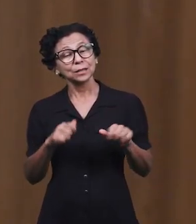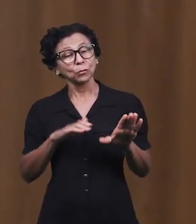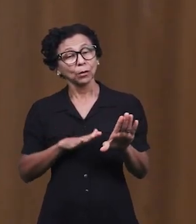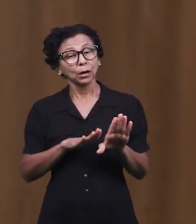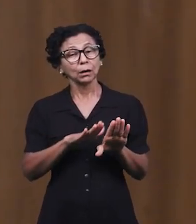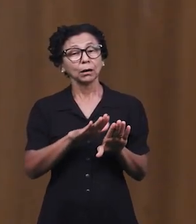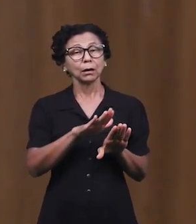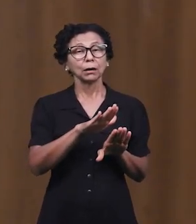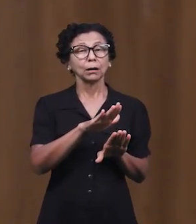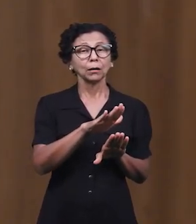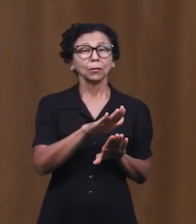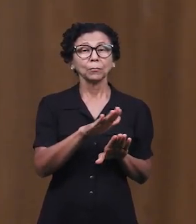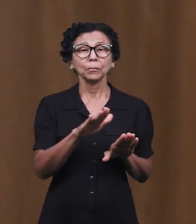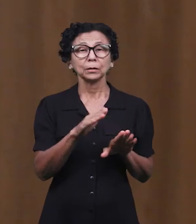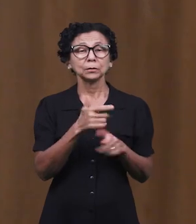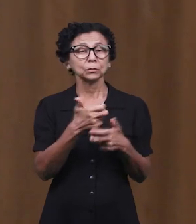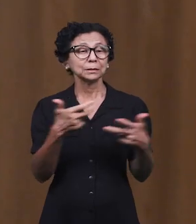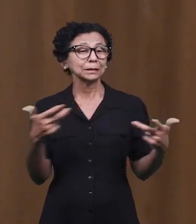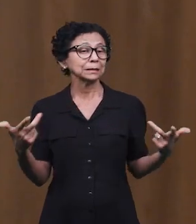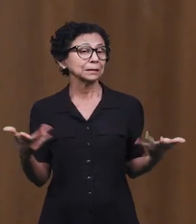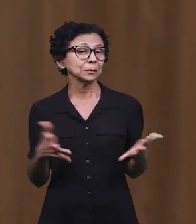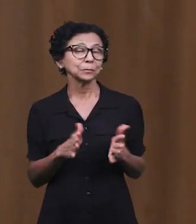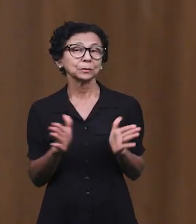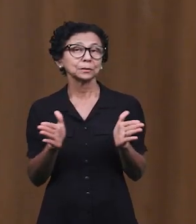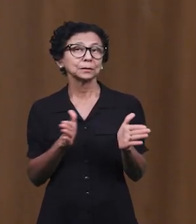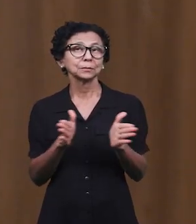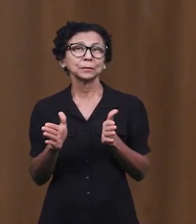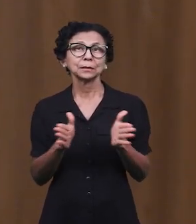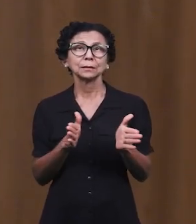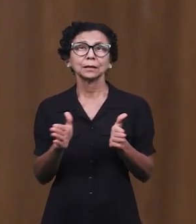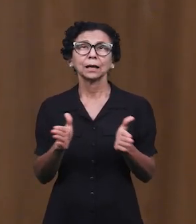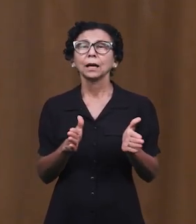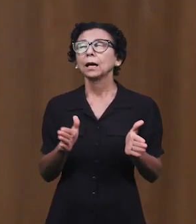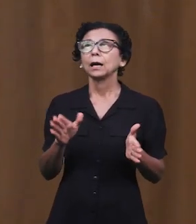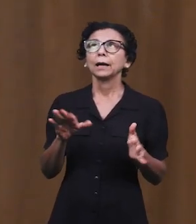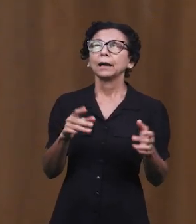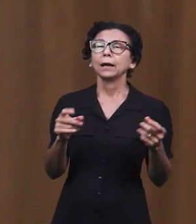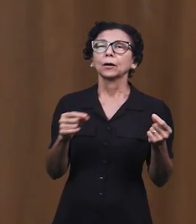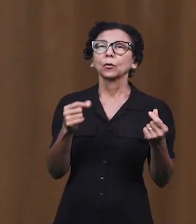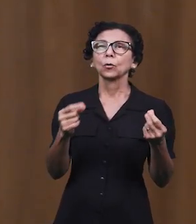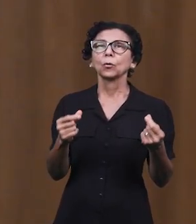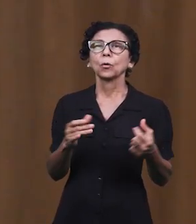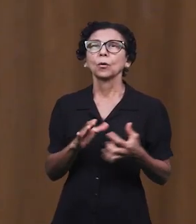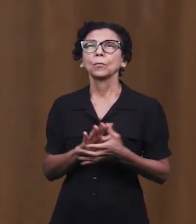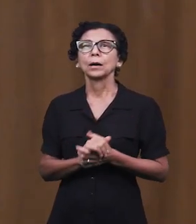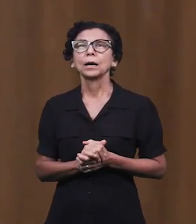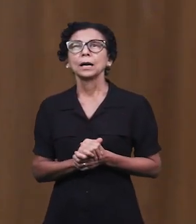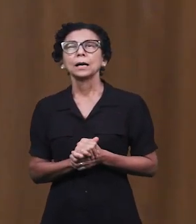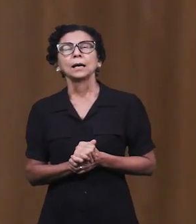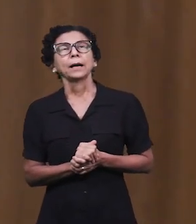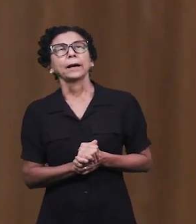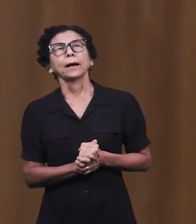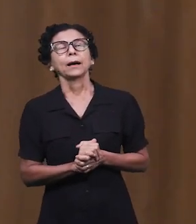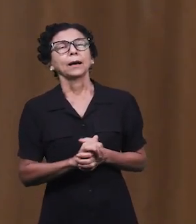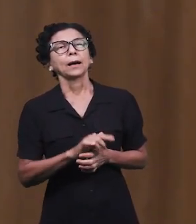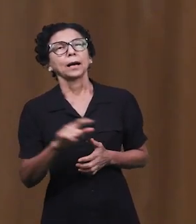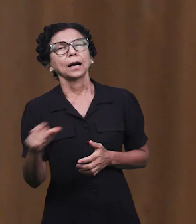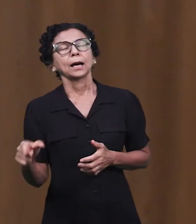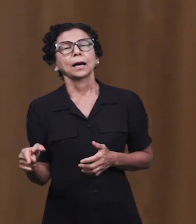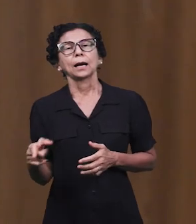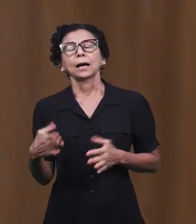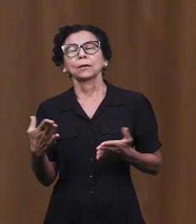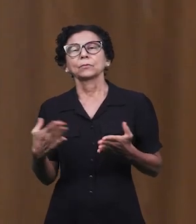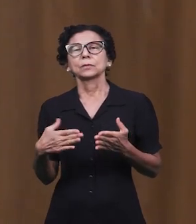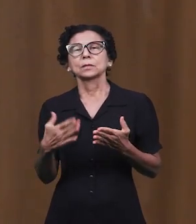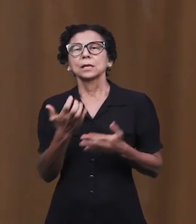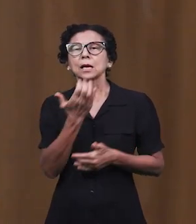seja coisa simples. É uma acessibilidade de uma rampa, de repente, o lugar do refeitório é no andar superior e a deficiência é